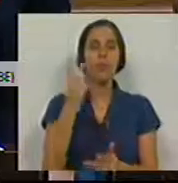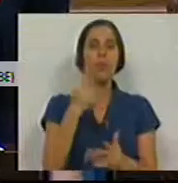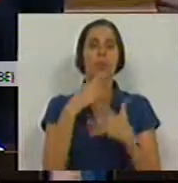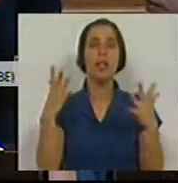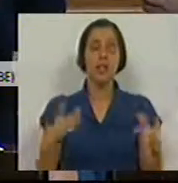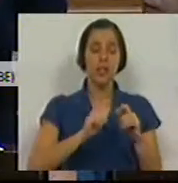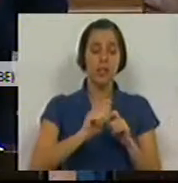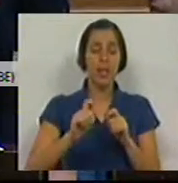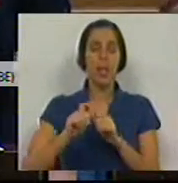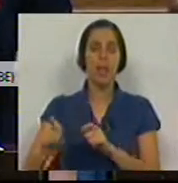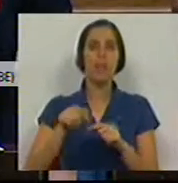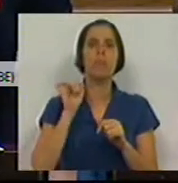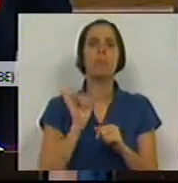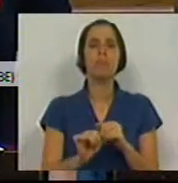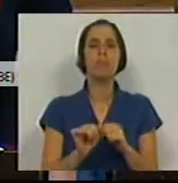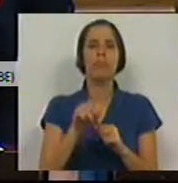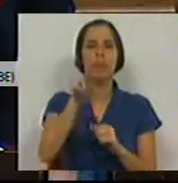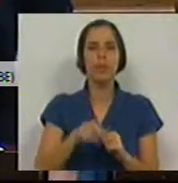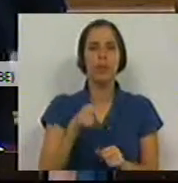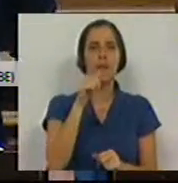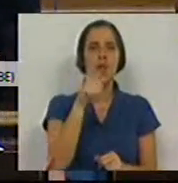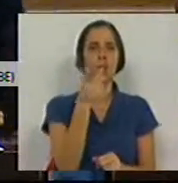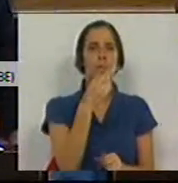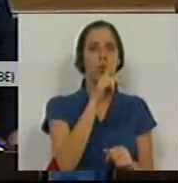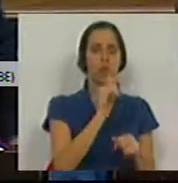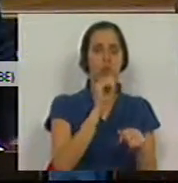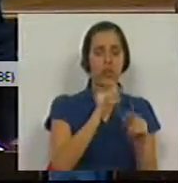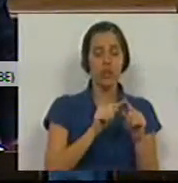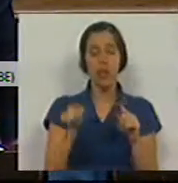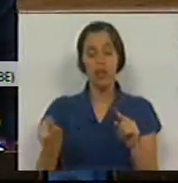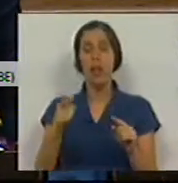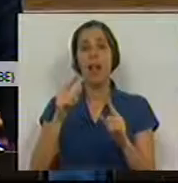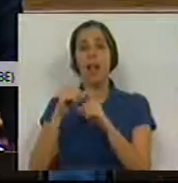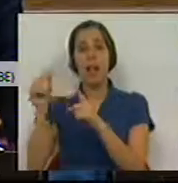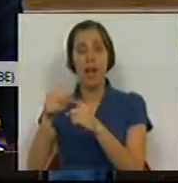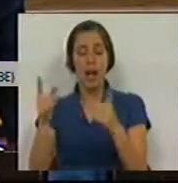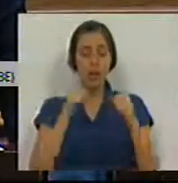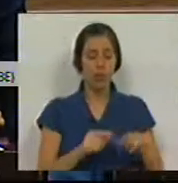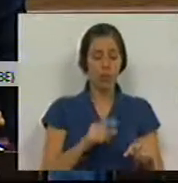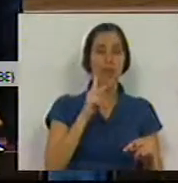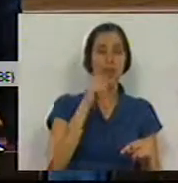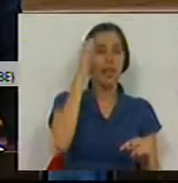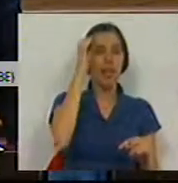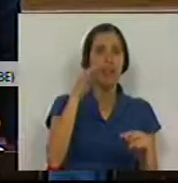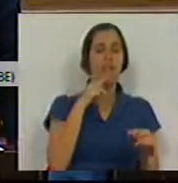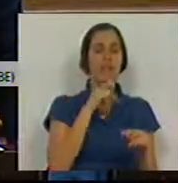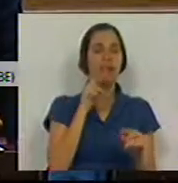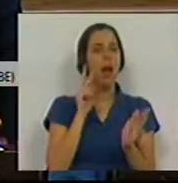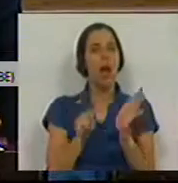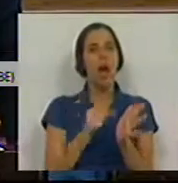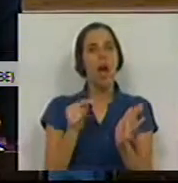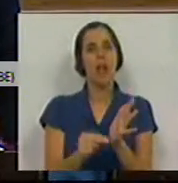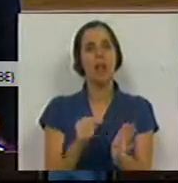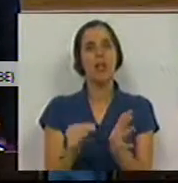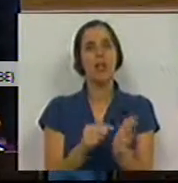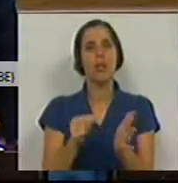grandes troços, como o troço de Tunos Lagos e Faro, Vila Real, Santo António, que continuam a aguardar a